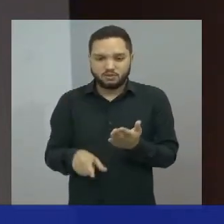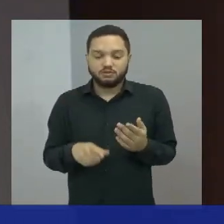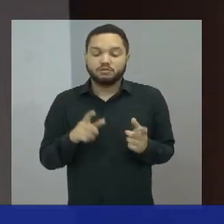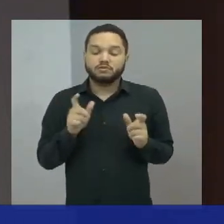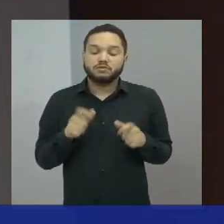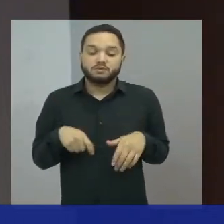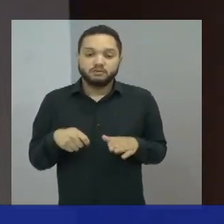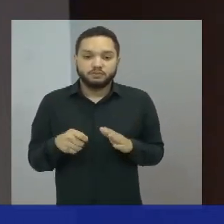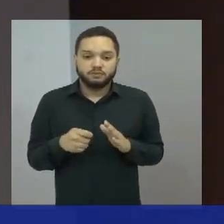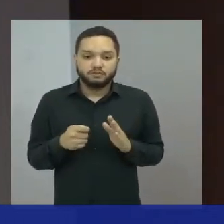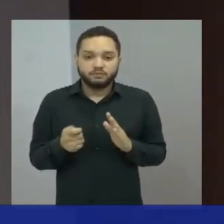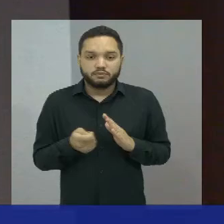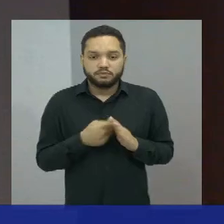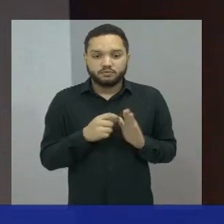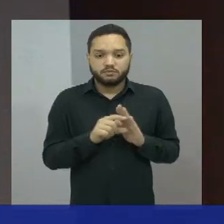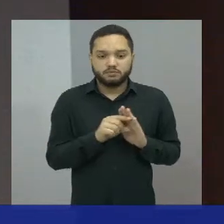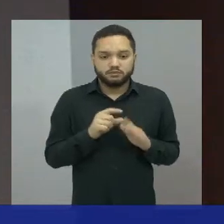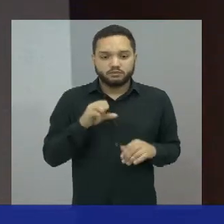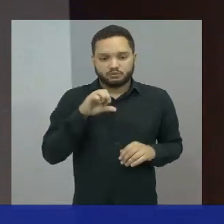lá no artigo